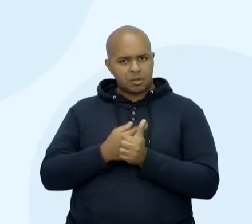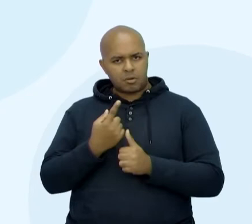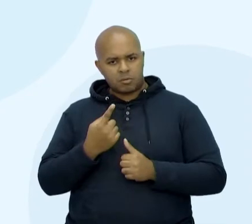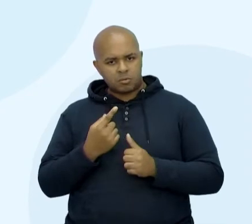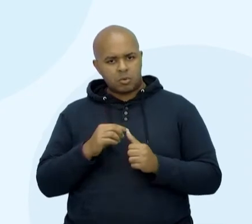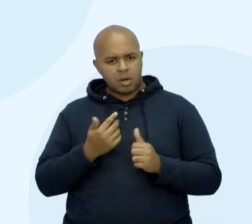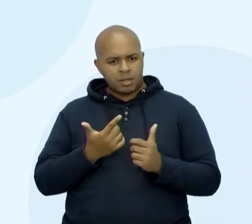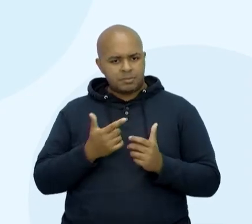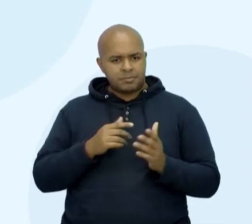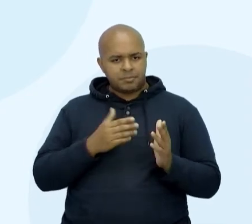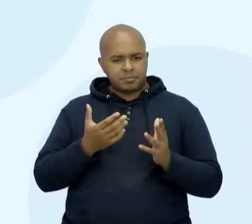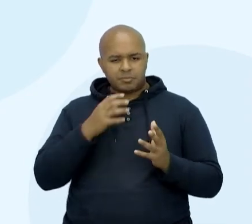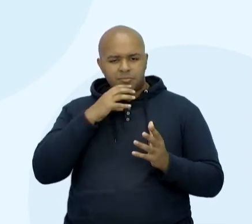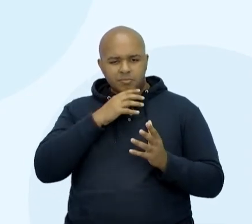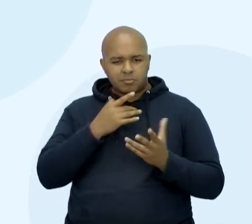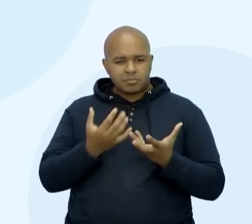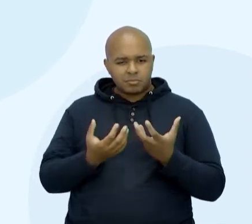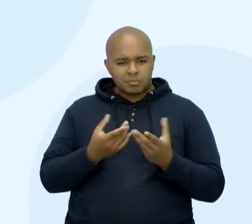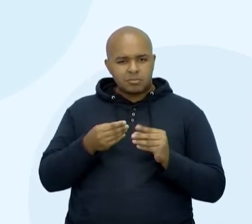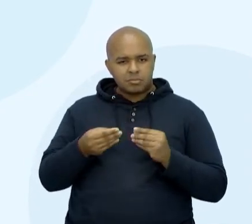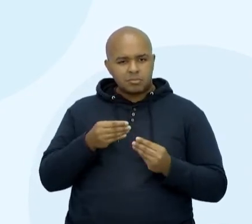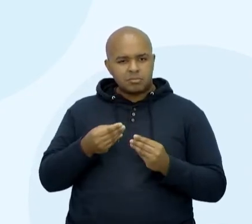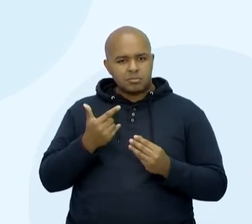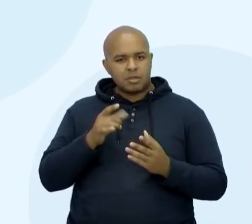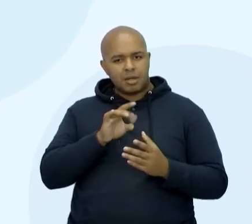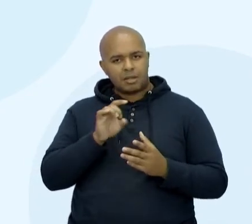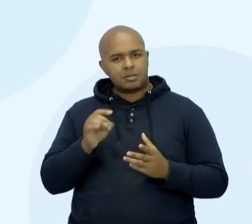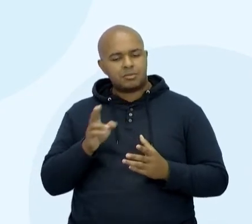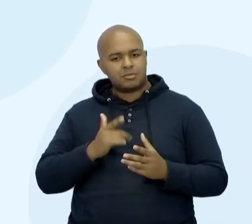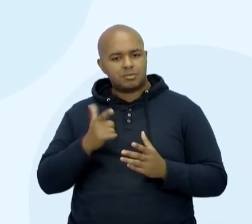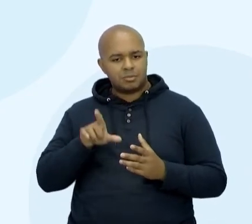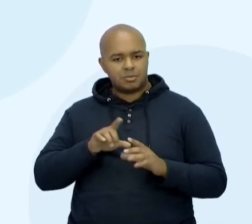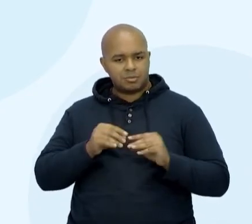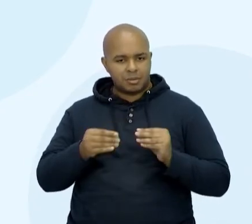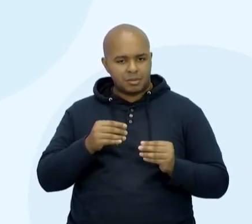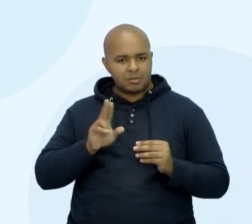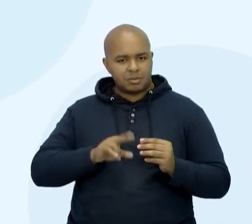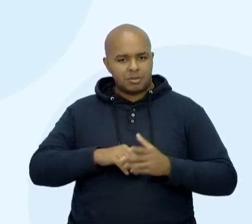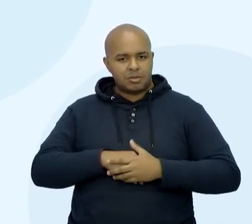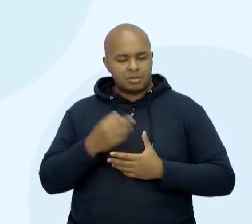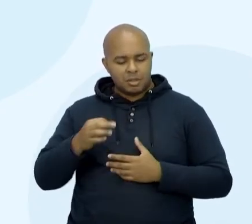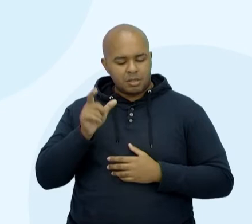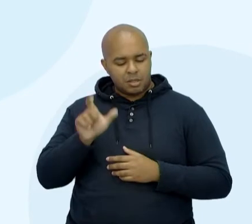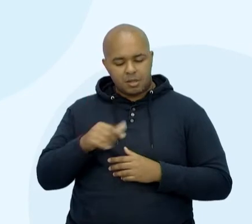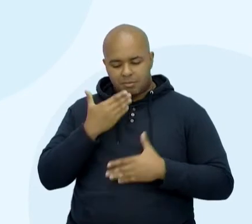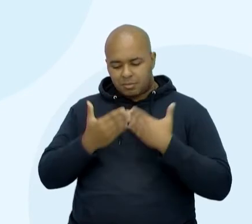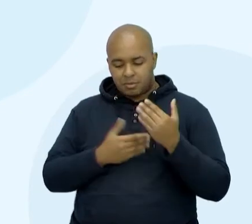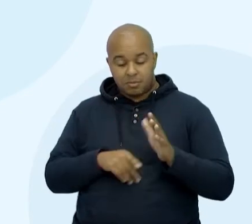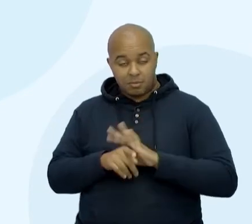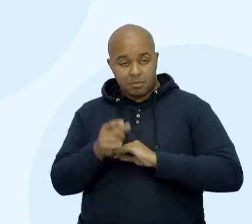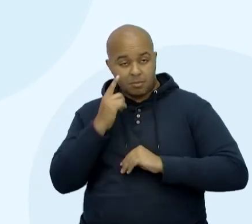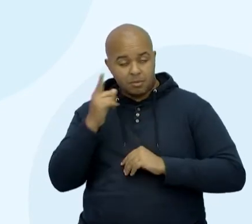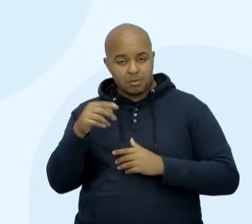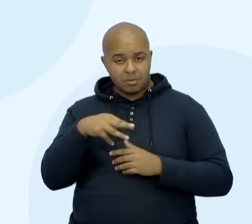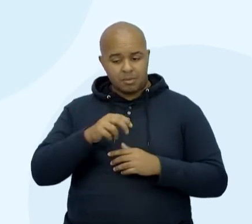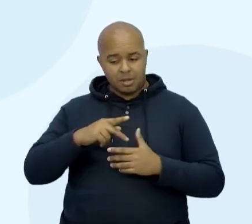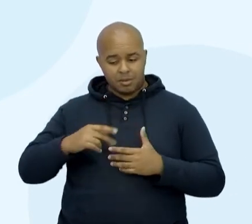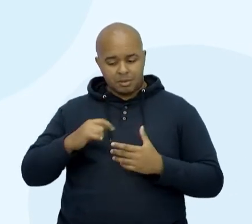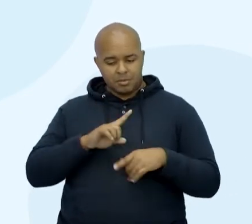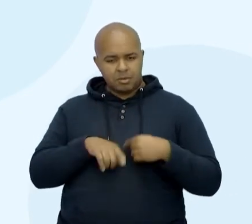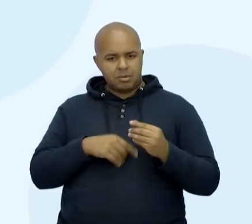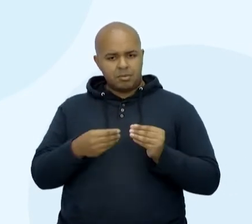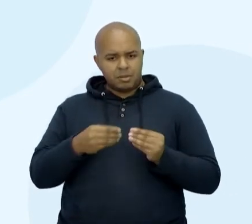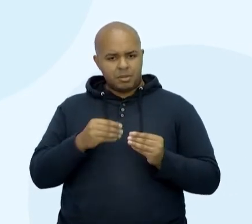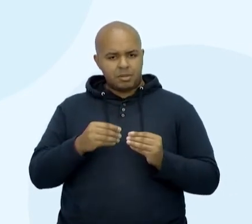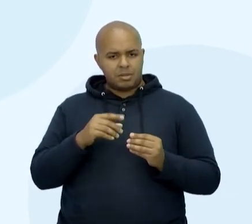1. A temperatura de amolecimento de cada um dos tipos de plásticos, tá? Que é solicitado lá no mapa. Os